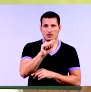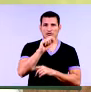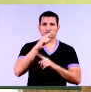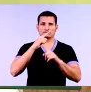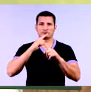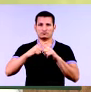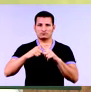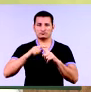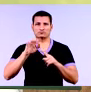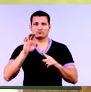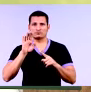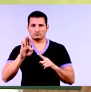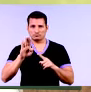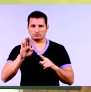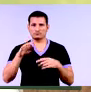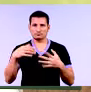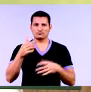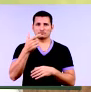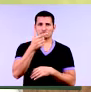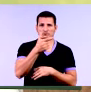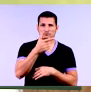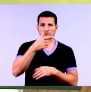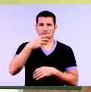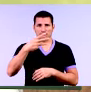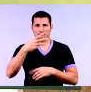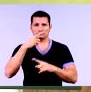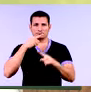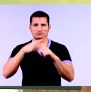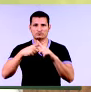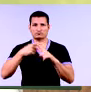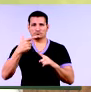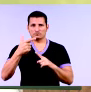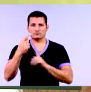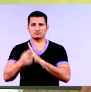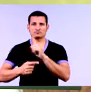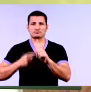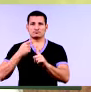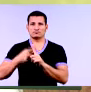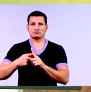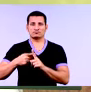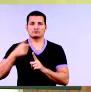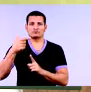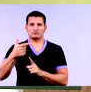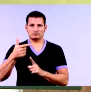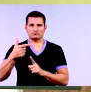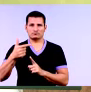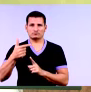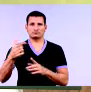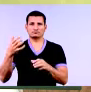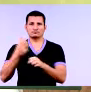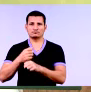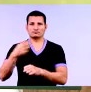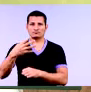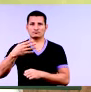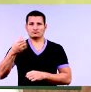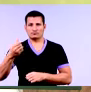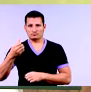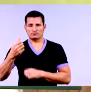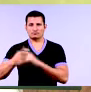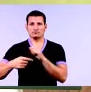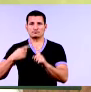de 23 vezes 2, mais 2, né? Que daí deu 46, mais